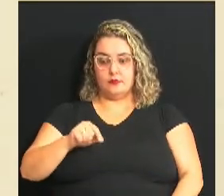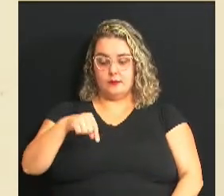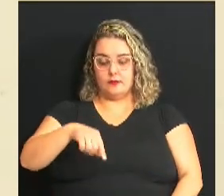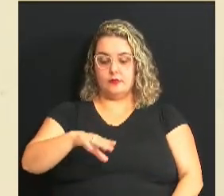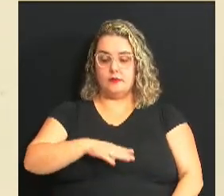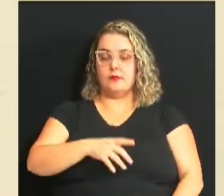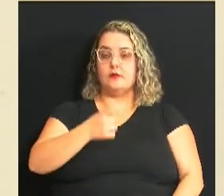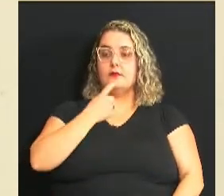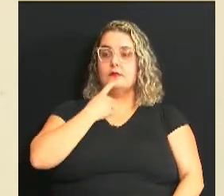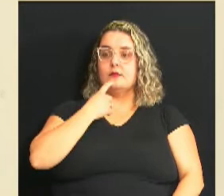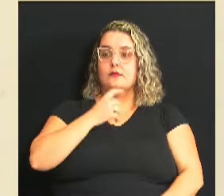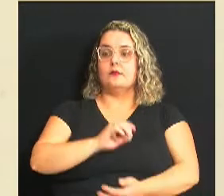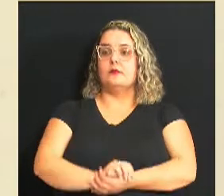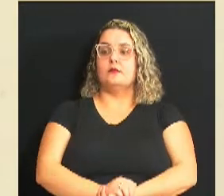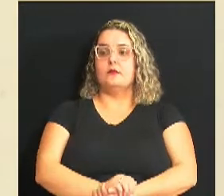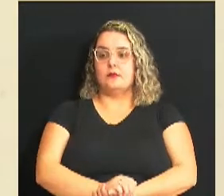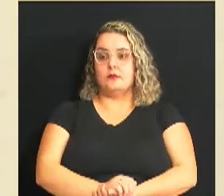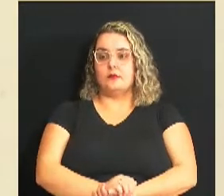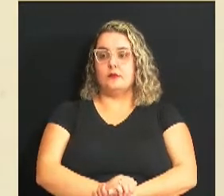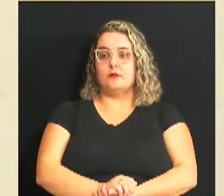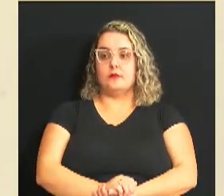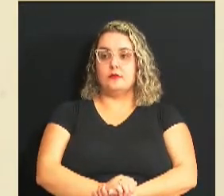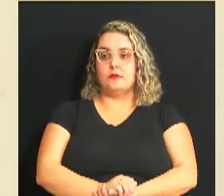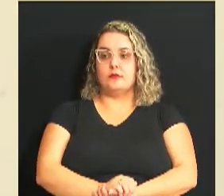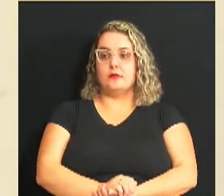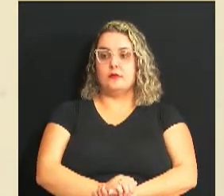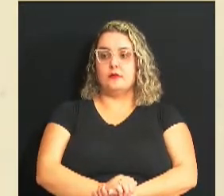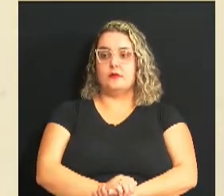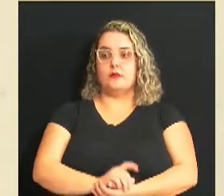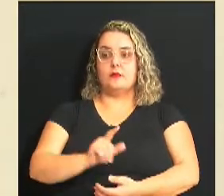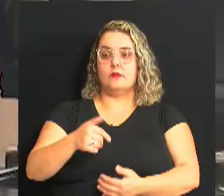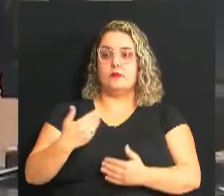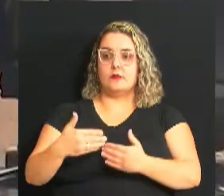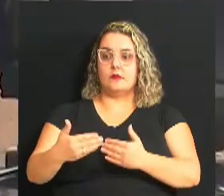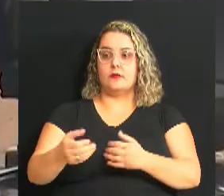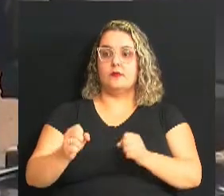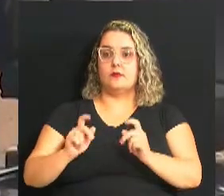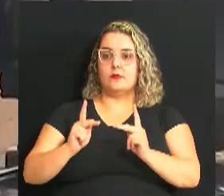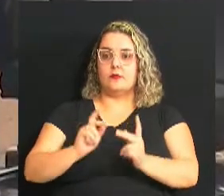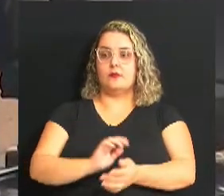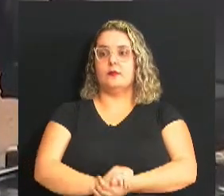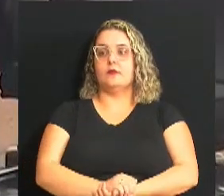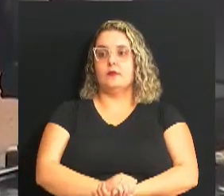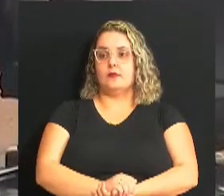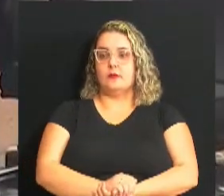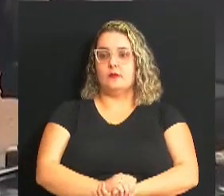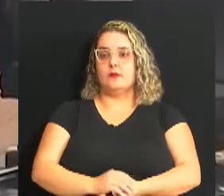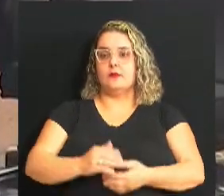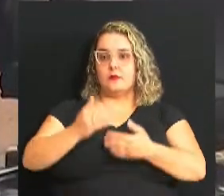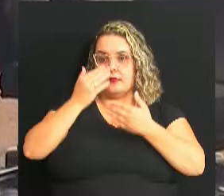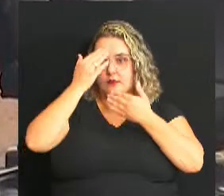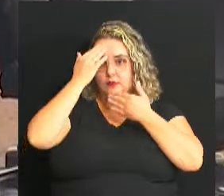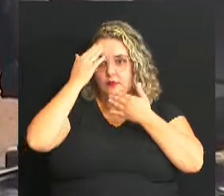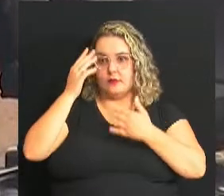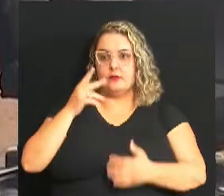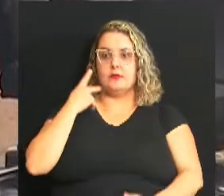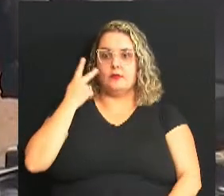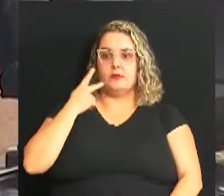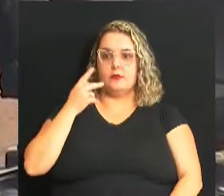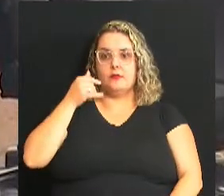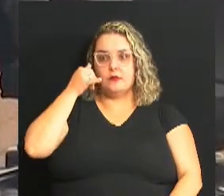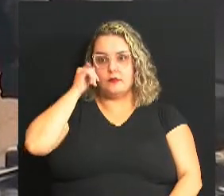passar a palavra a ela e depois nós damos a sequência aqui, tá bom? Obrigado, vereador Paulo